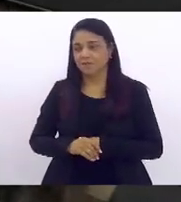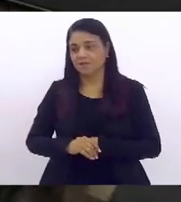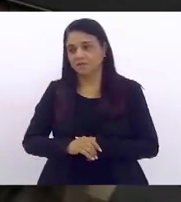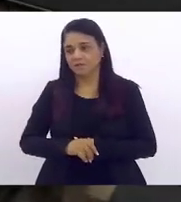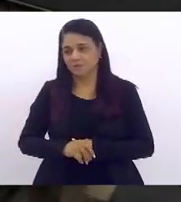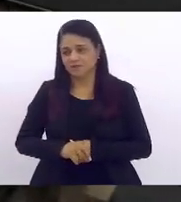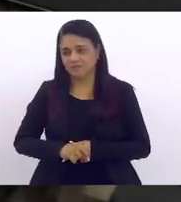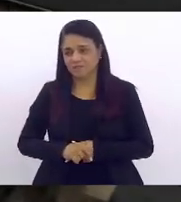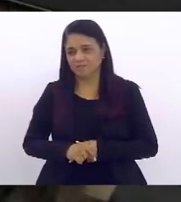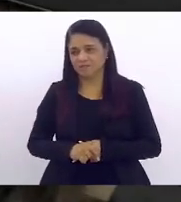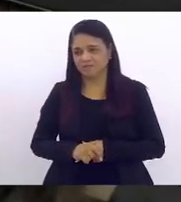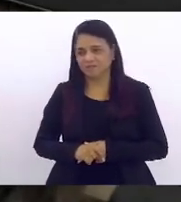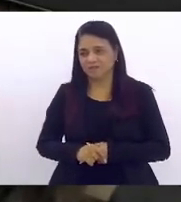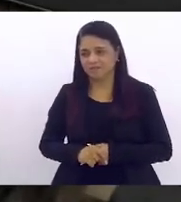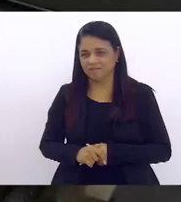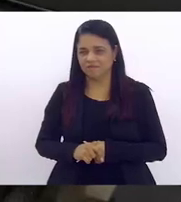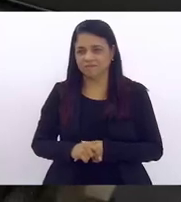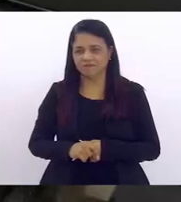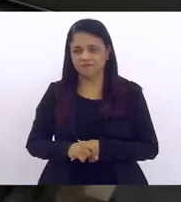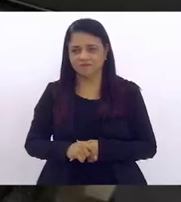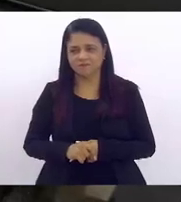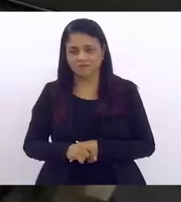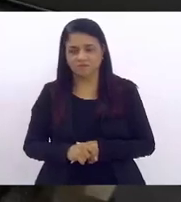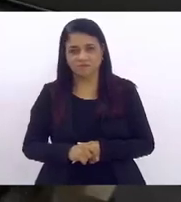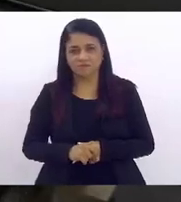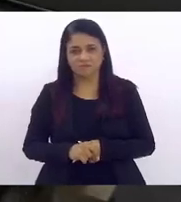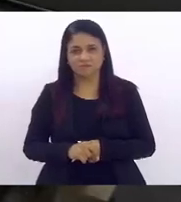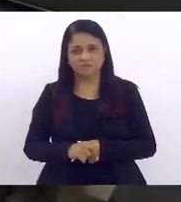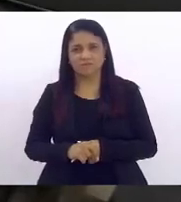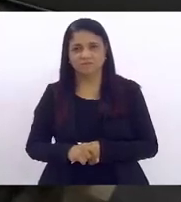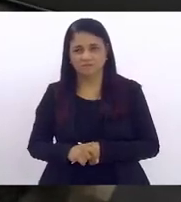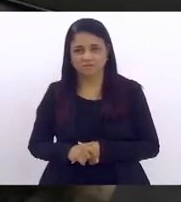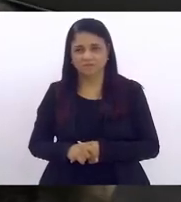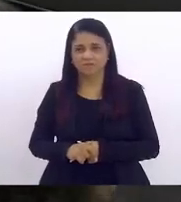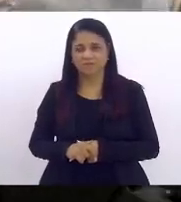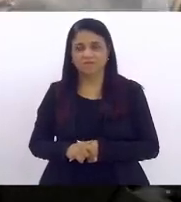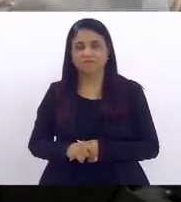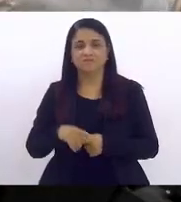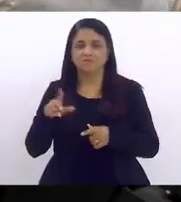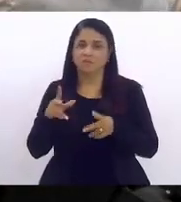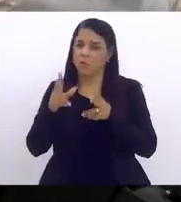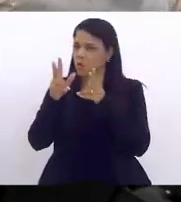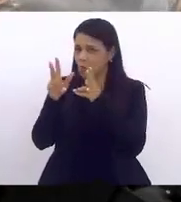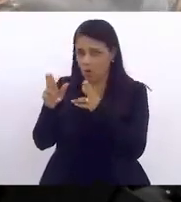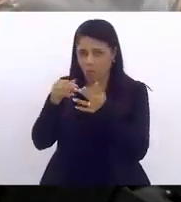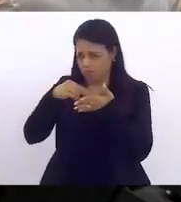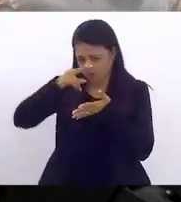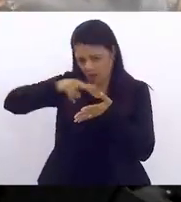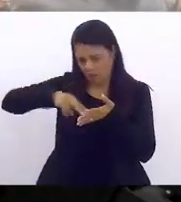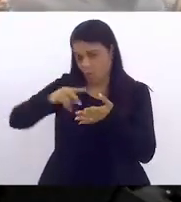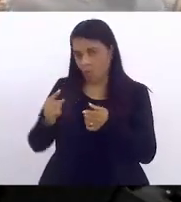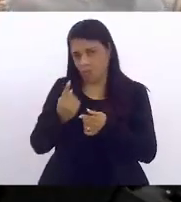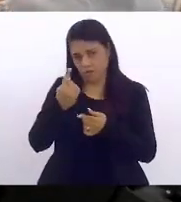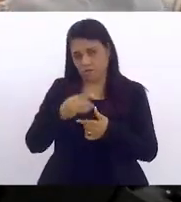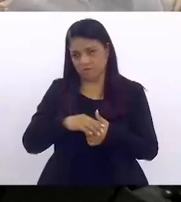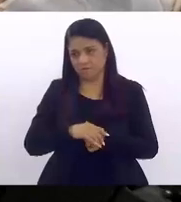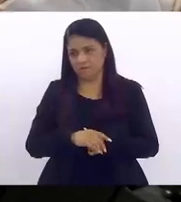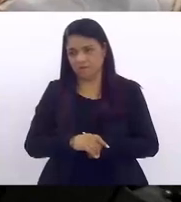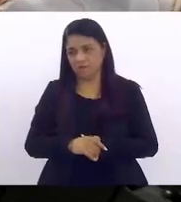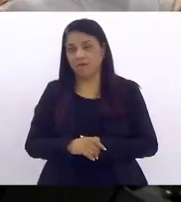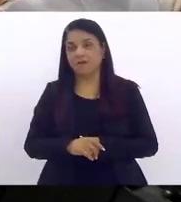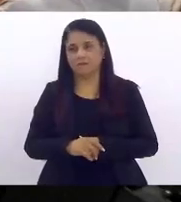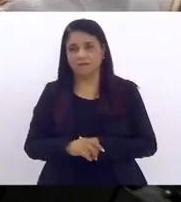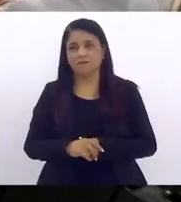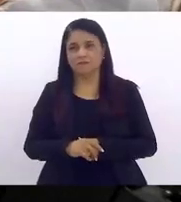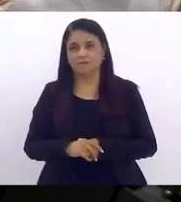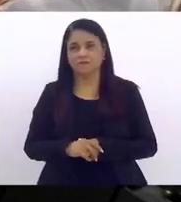é Antônio Braga, o primeiro. Opa! Não precisa, todas são iguais, então você pode só ler. Exatamente. Isso. Então, moção de